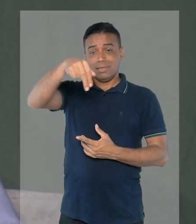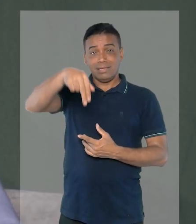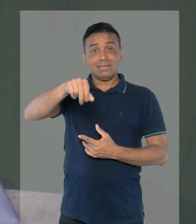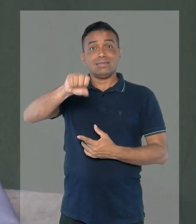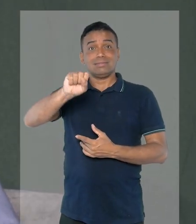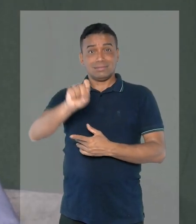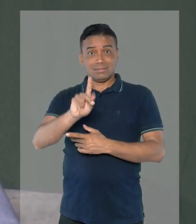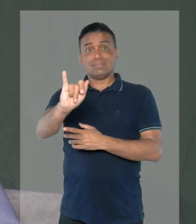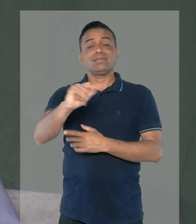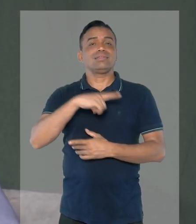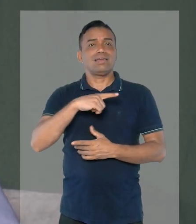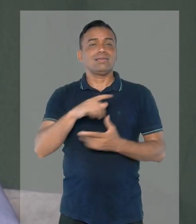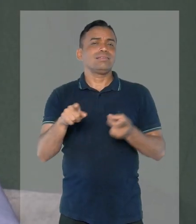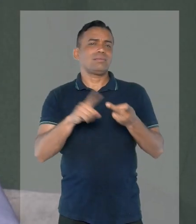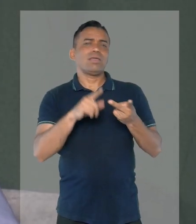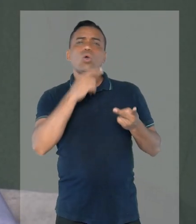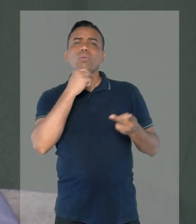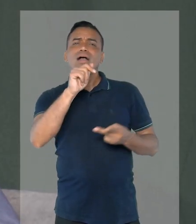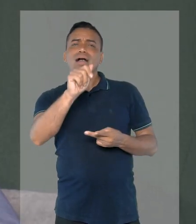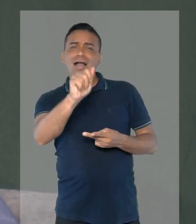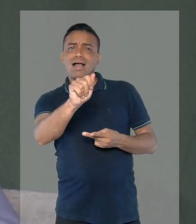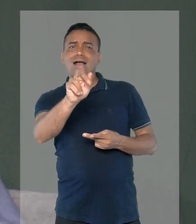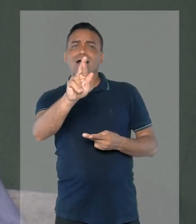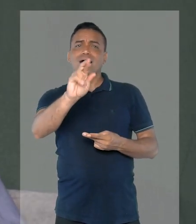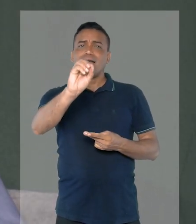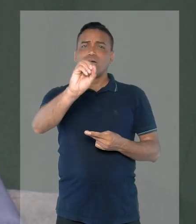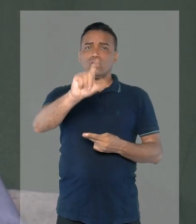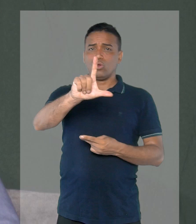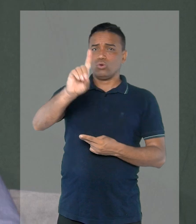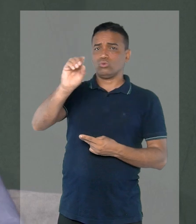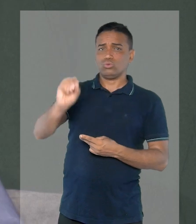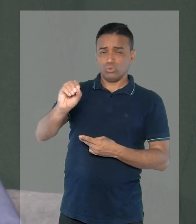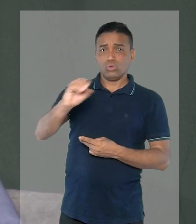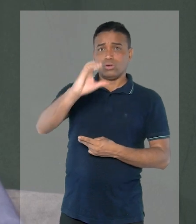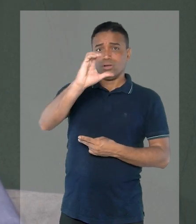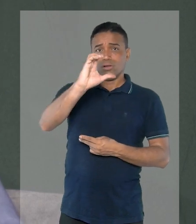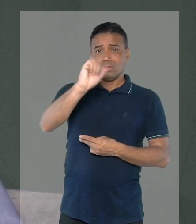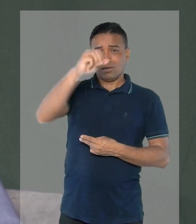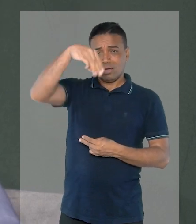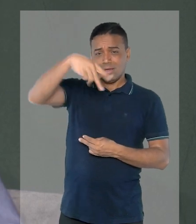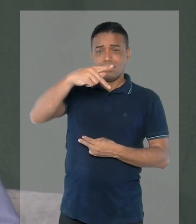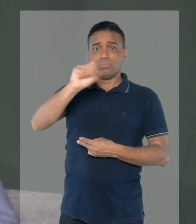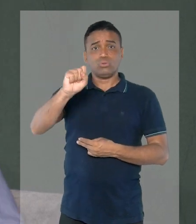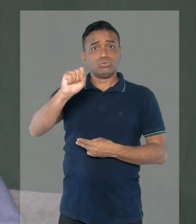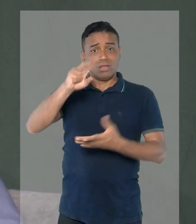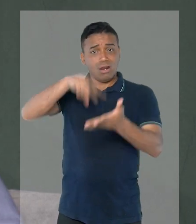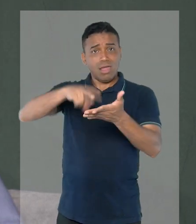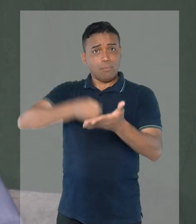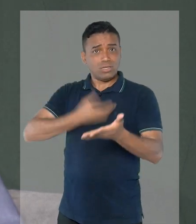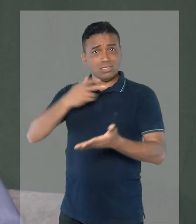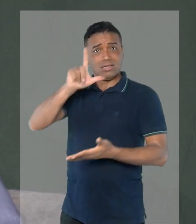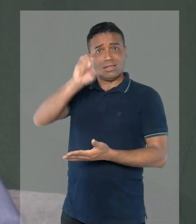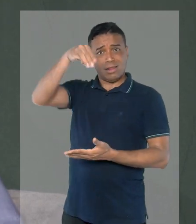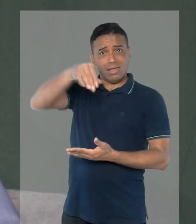É impressionante como que Haroldo de Campos, um dos maiores eruditos que o Brasil já teve, lê a poesia do Leminski e fica encantado. Assim.